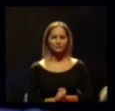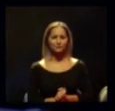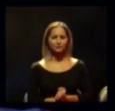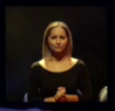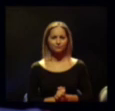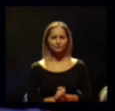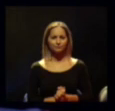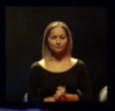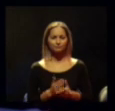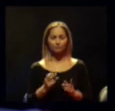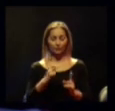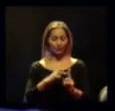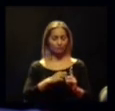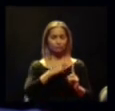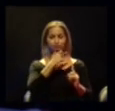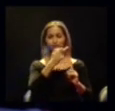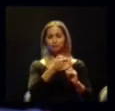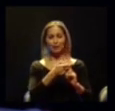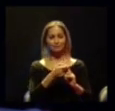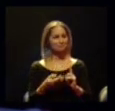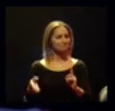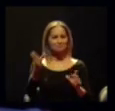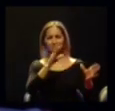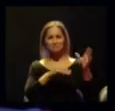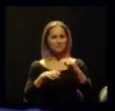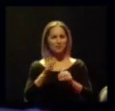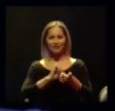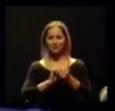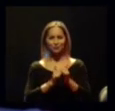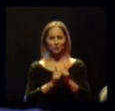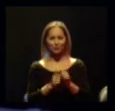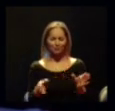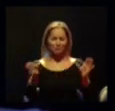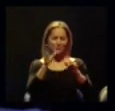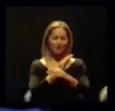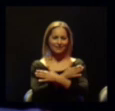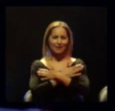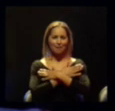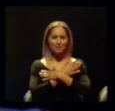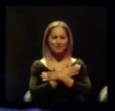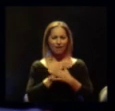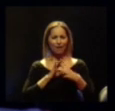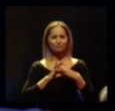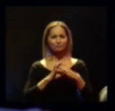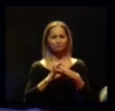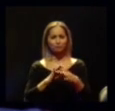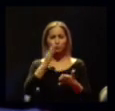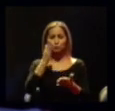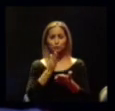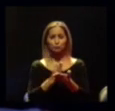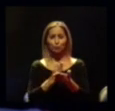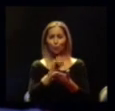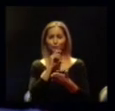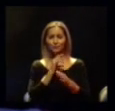Um ano cheio de mais desporto, um ano cheio da amizade e fraternidade que só o desporto